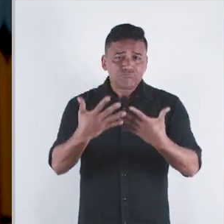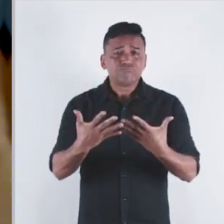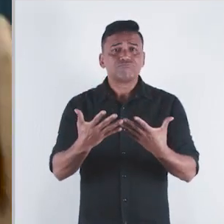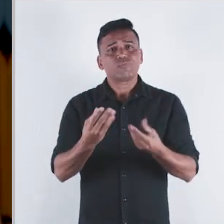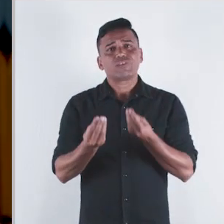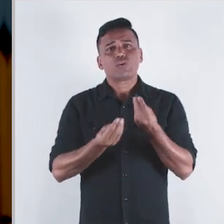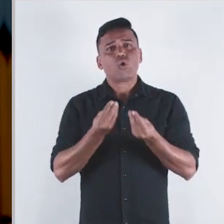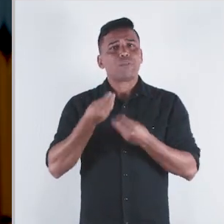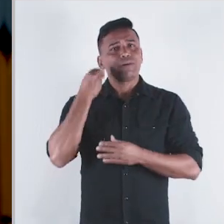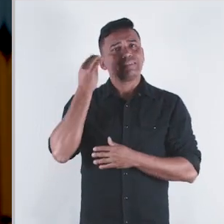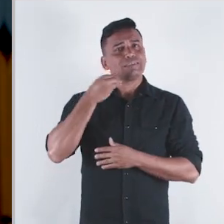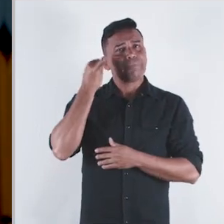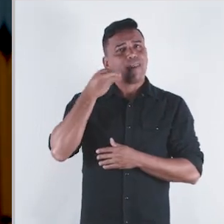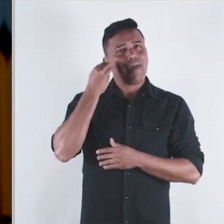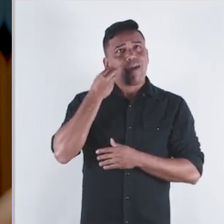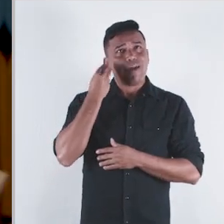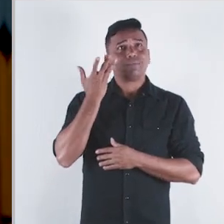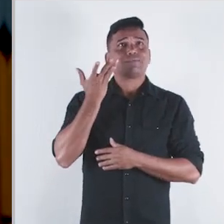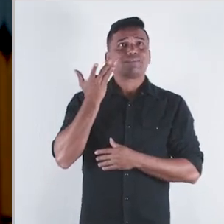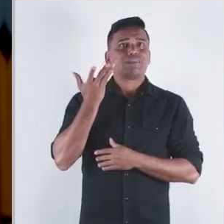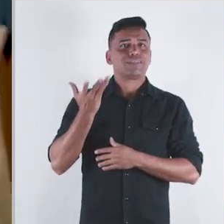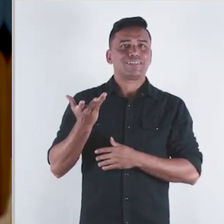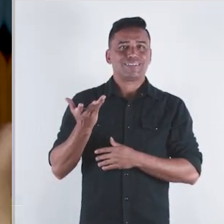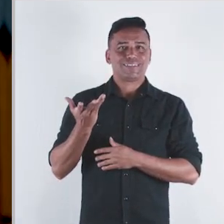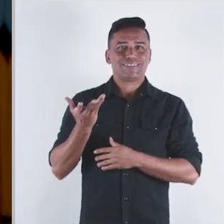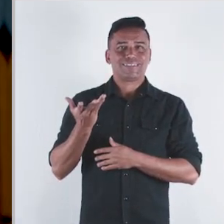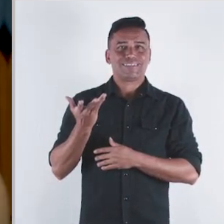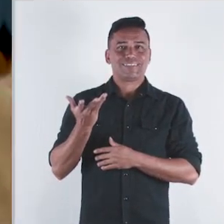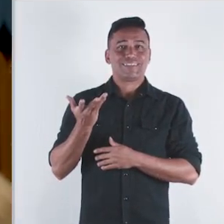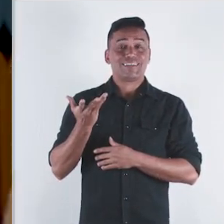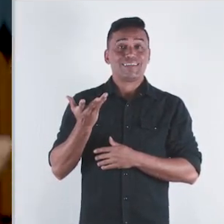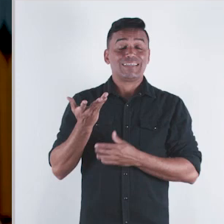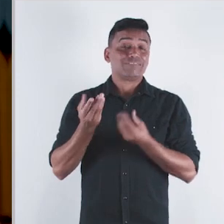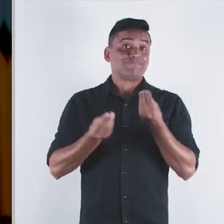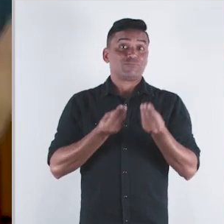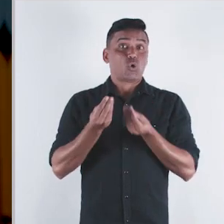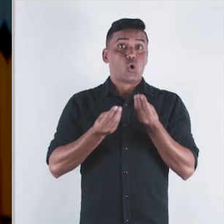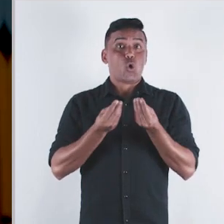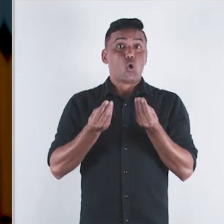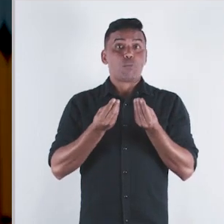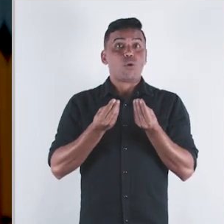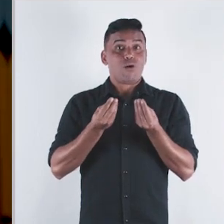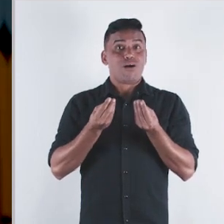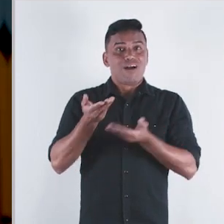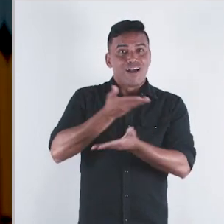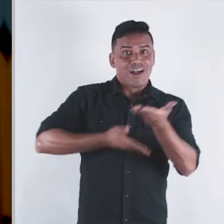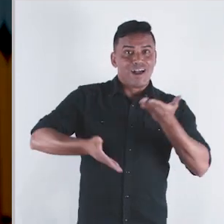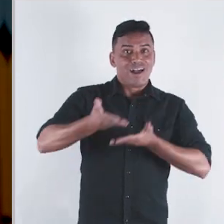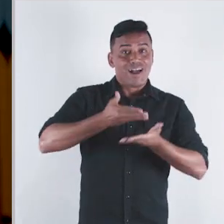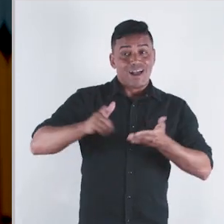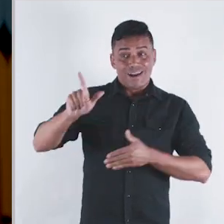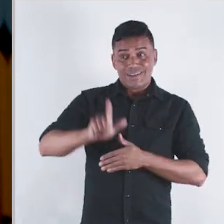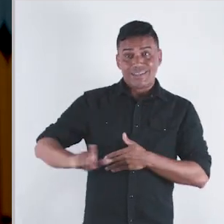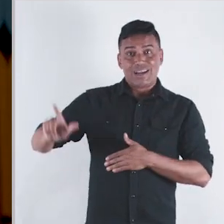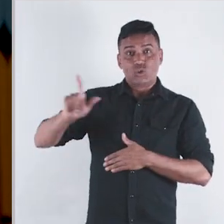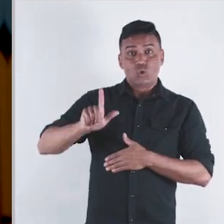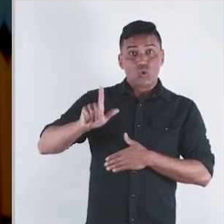essa experiência, né? Como é essa relação com a literatura digital, né?